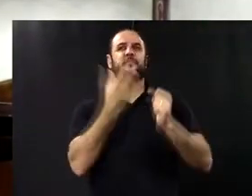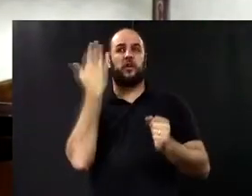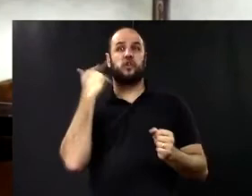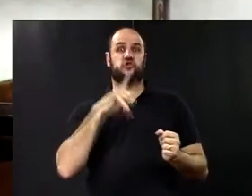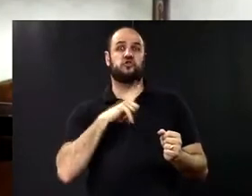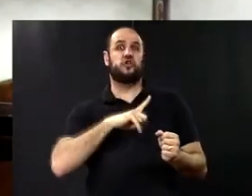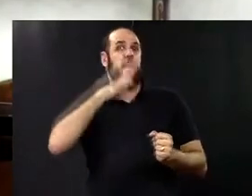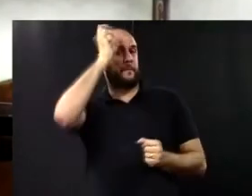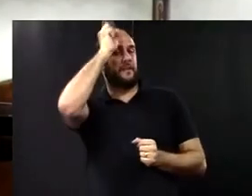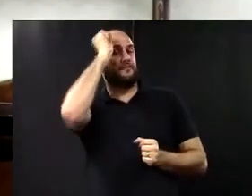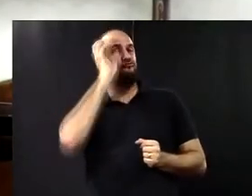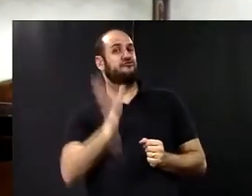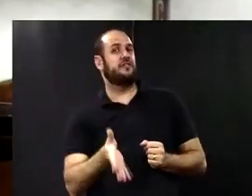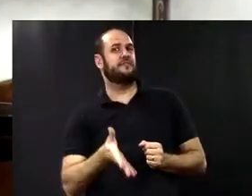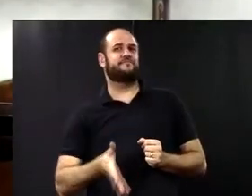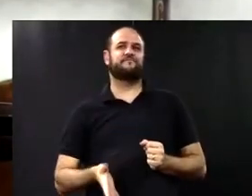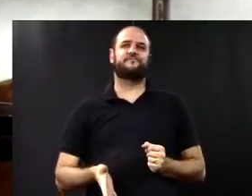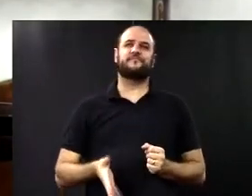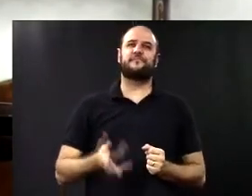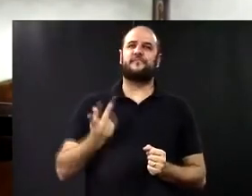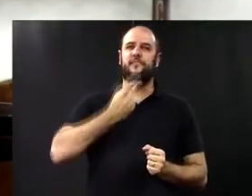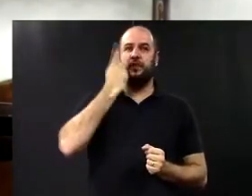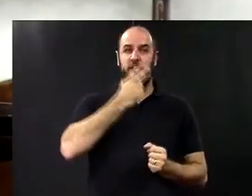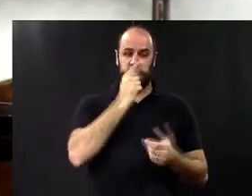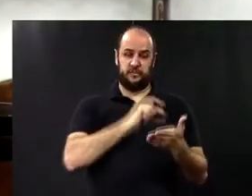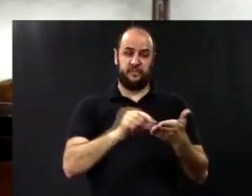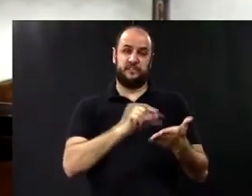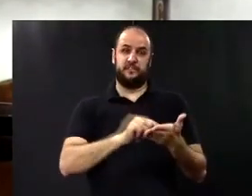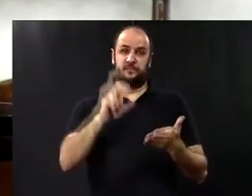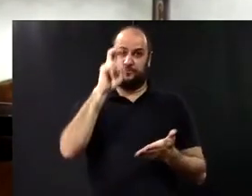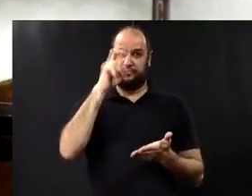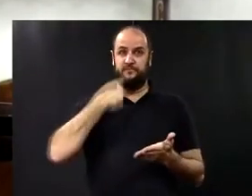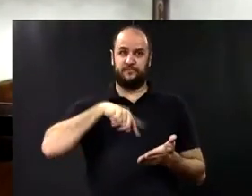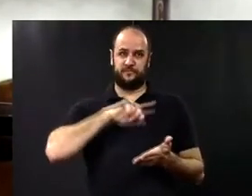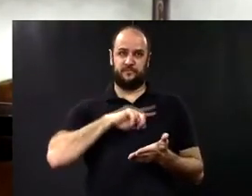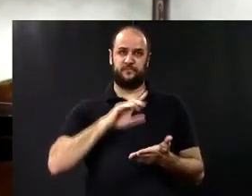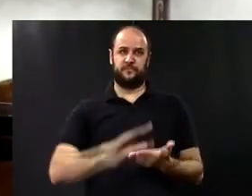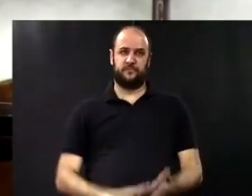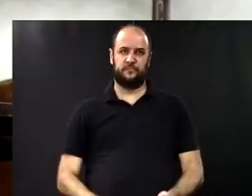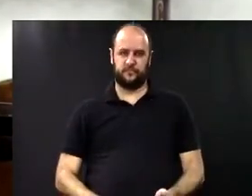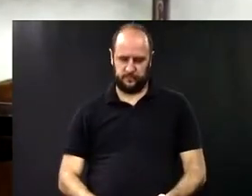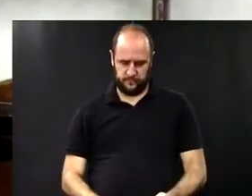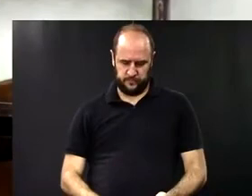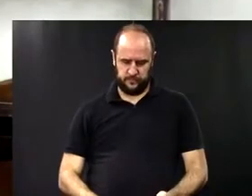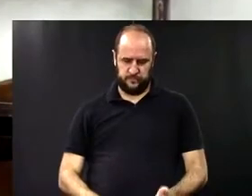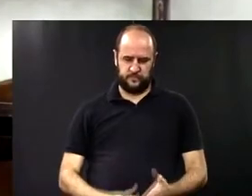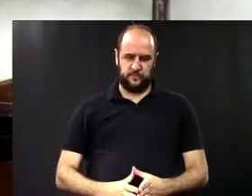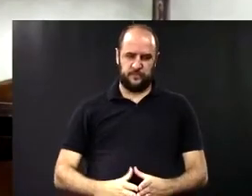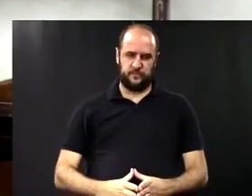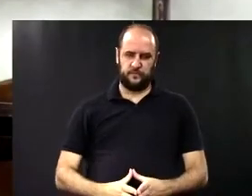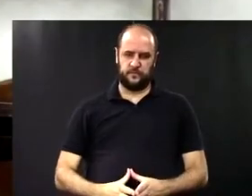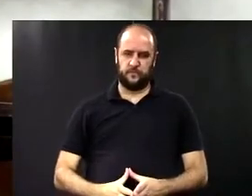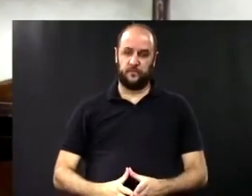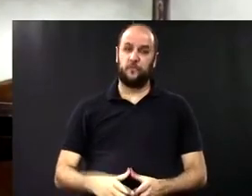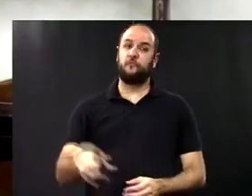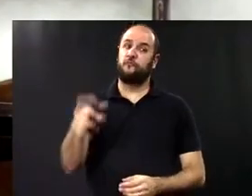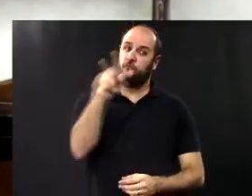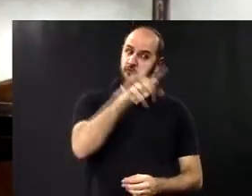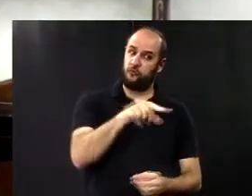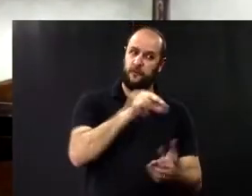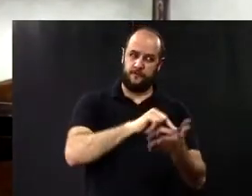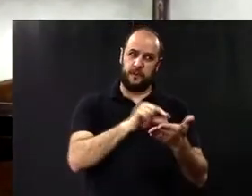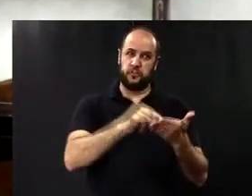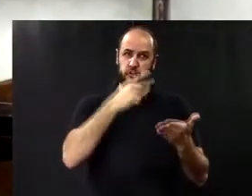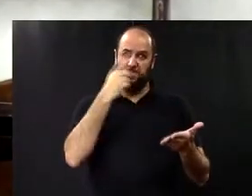tinham aprendido. É o que o versículo 5 está dizendo para nós. E estáis esquecidos da exortação,